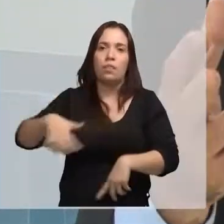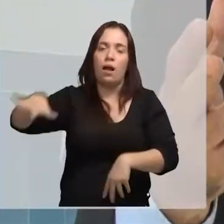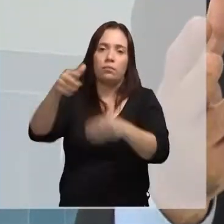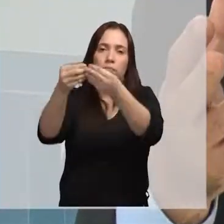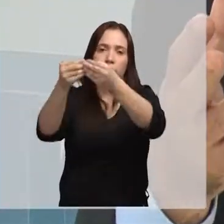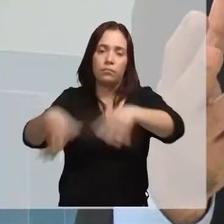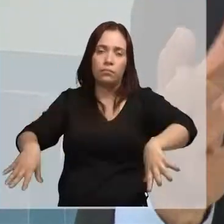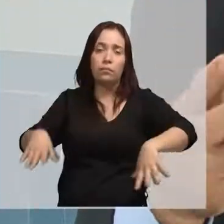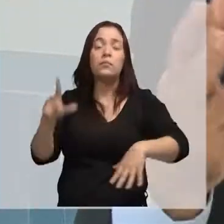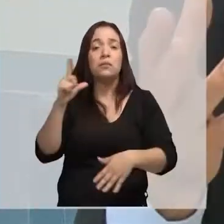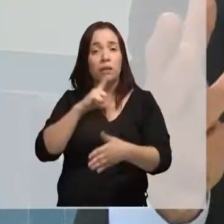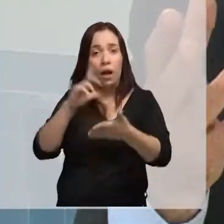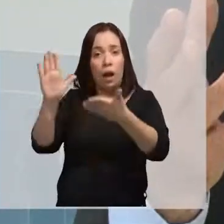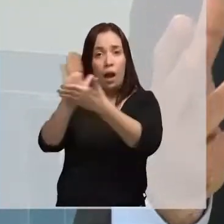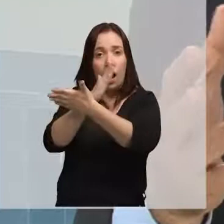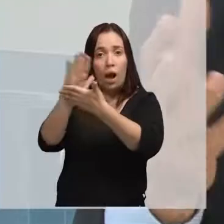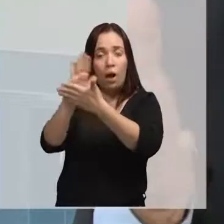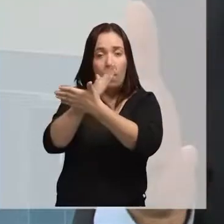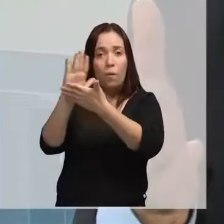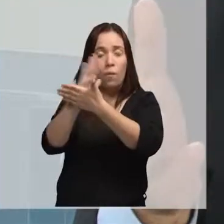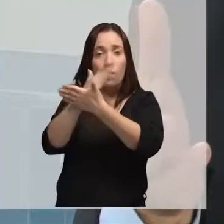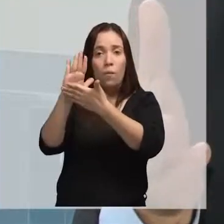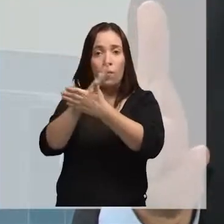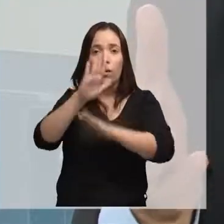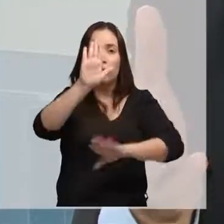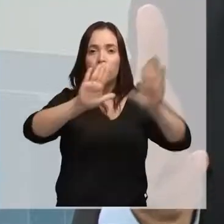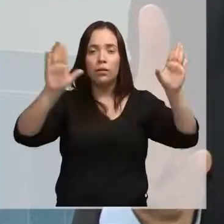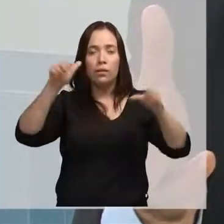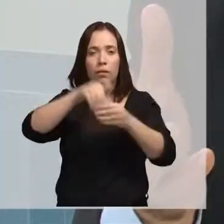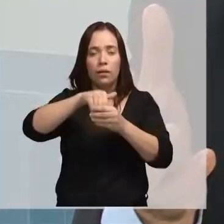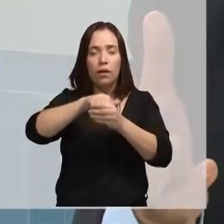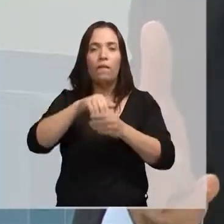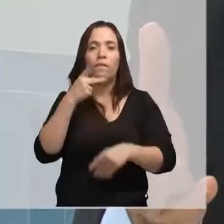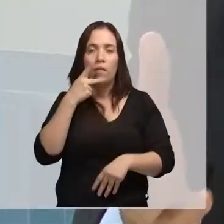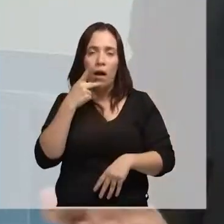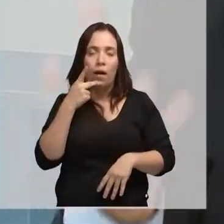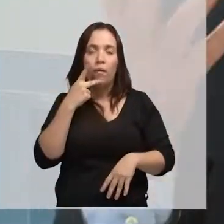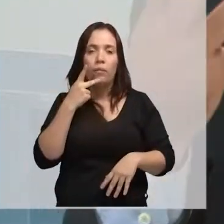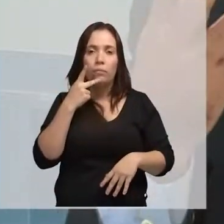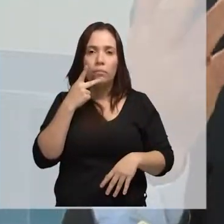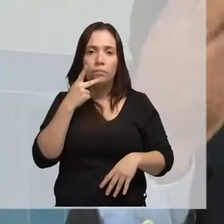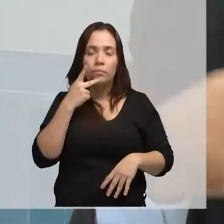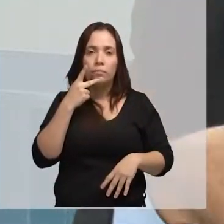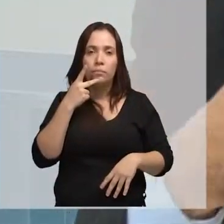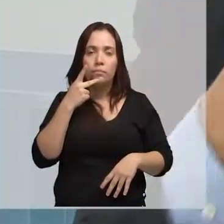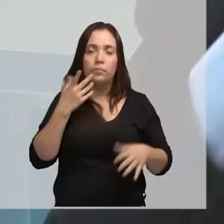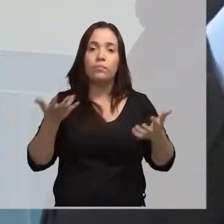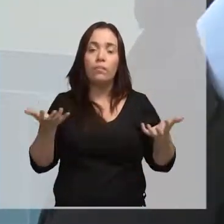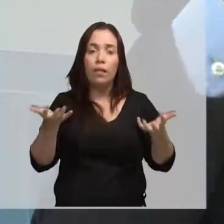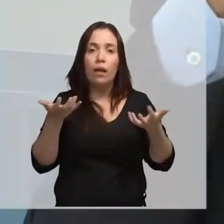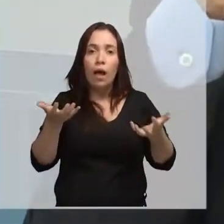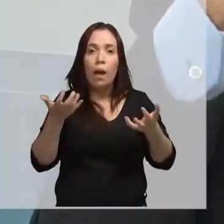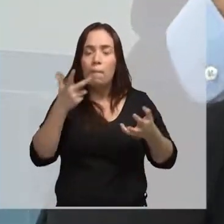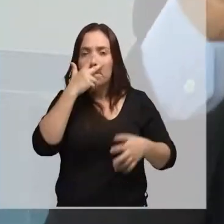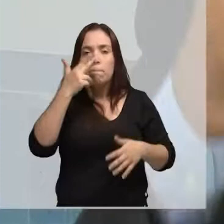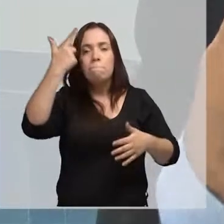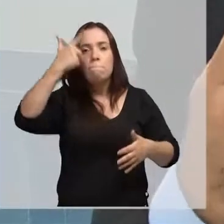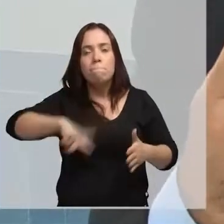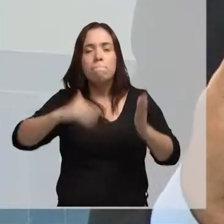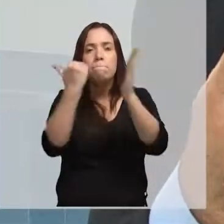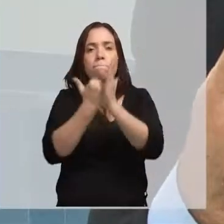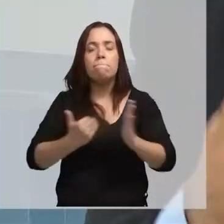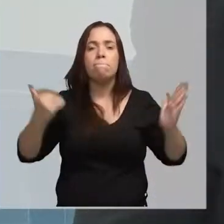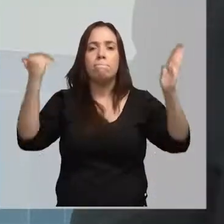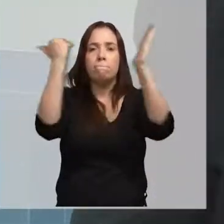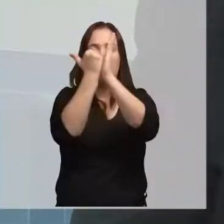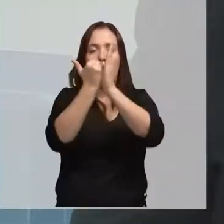falando em novo, em coisa nova, em mudança, para explorar mais, espoliar